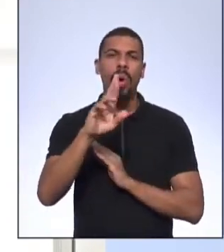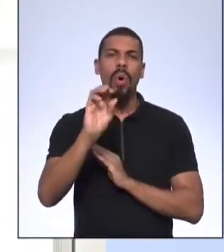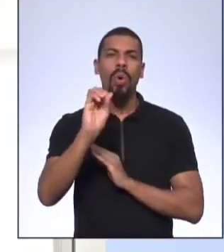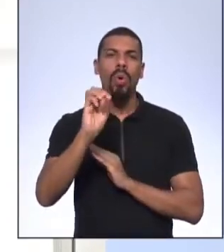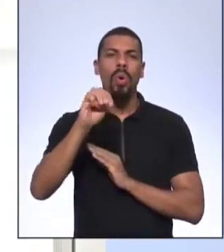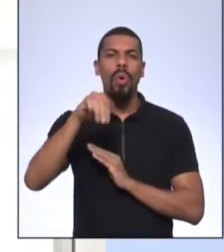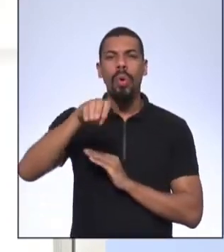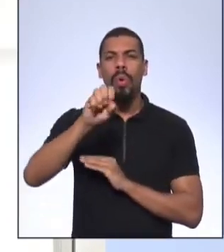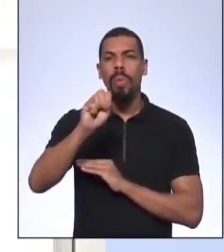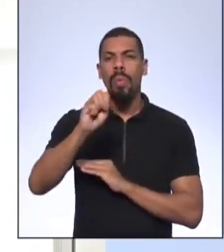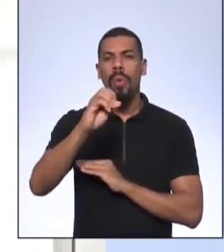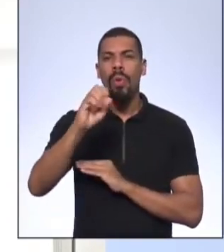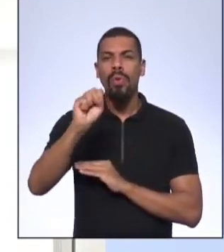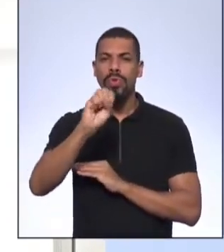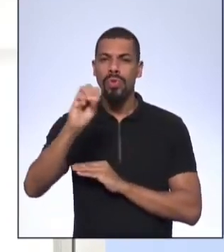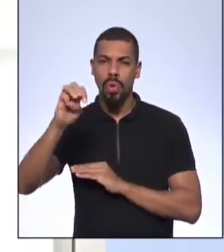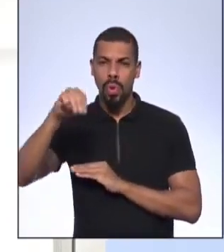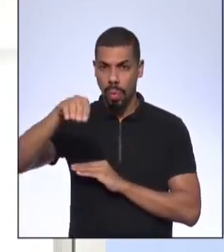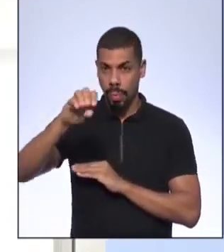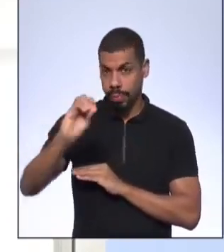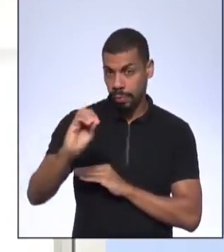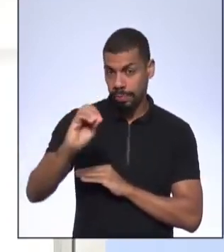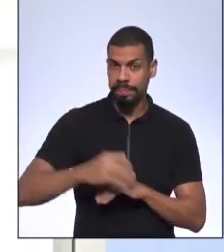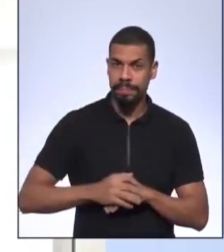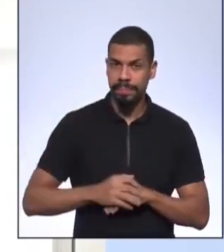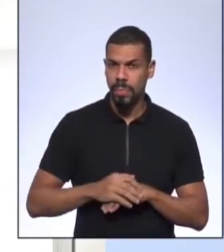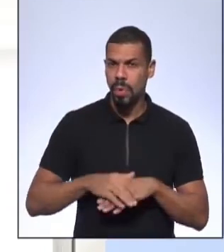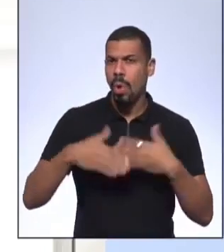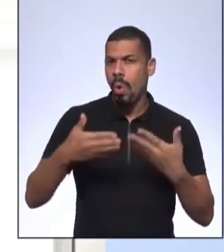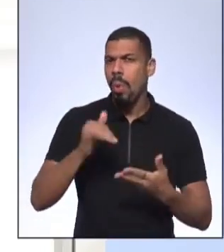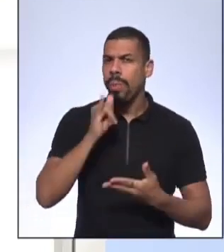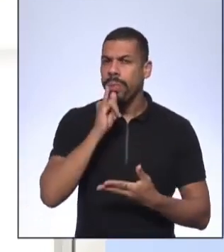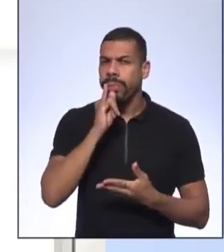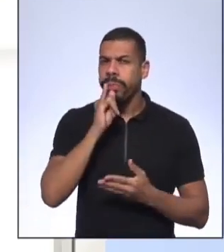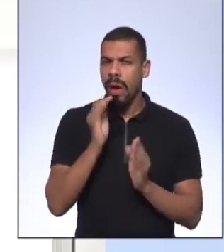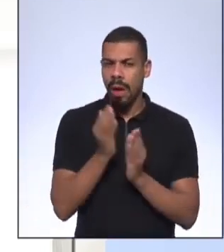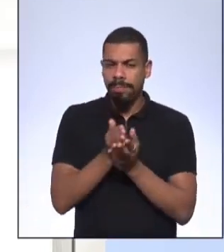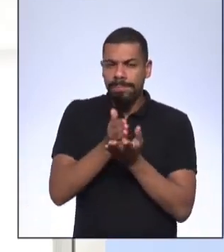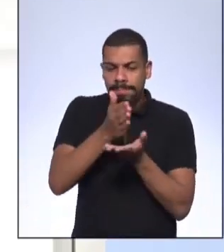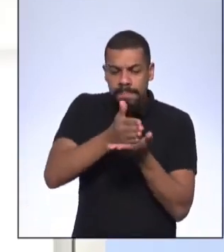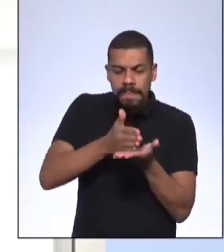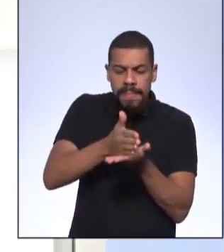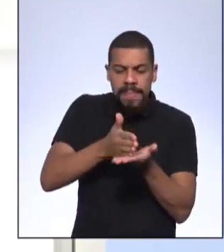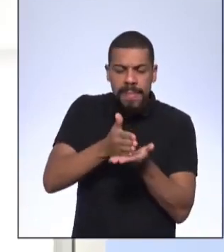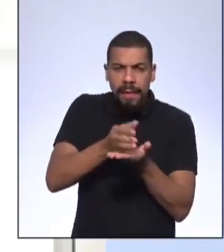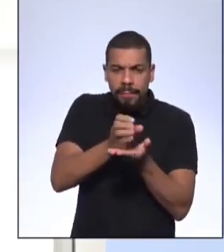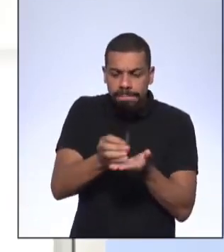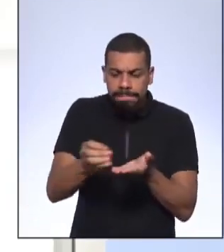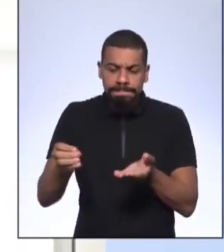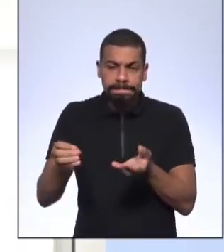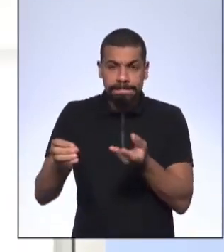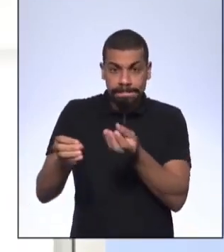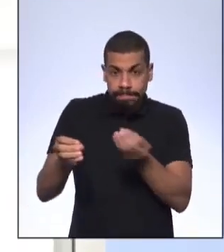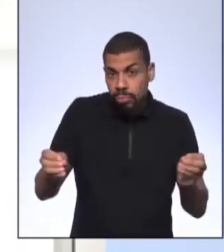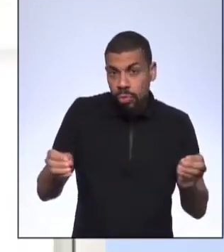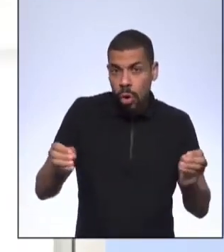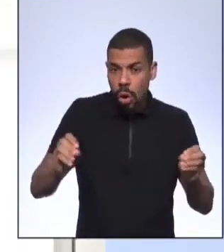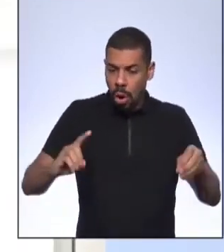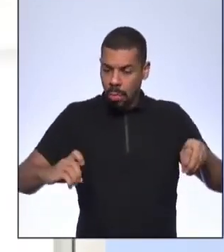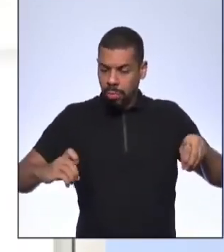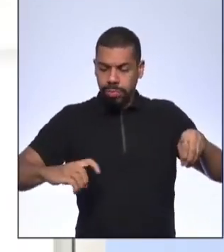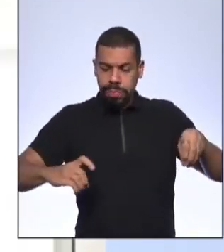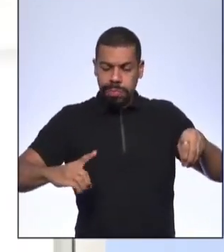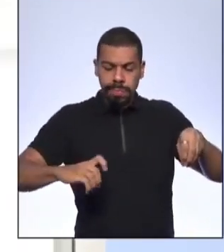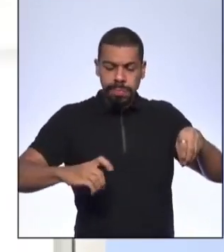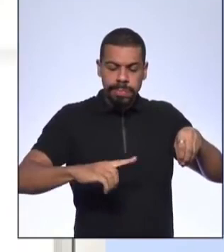Que contém o DNA, que nós vamos ver daqui a pouquinho. Quando um óvulo que contém metade do material genético é fecundado por um espermatozoide que